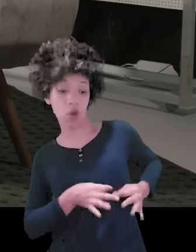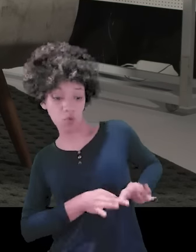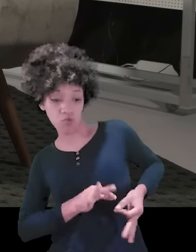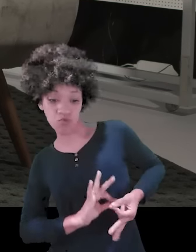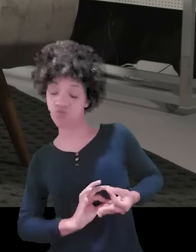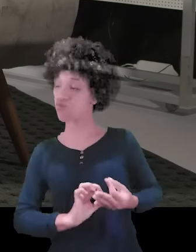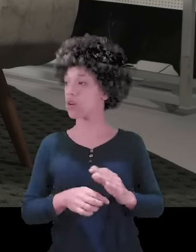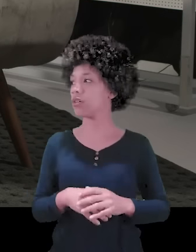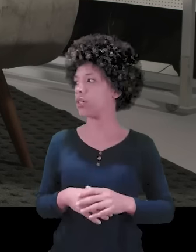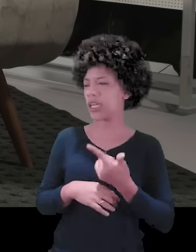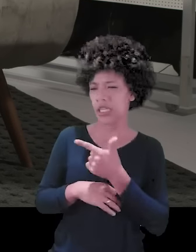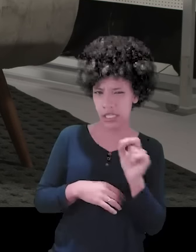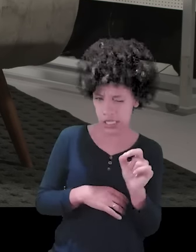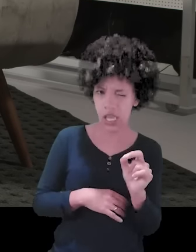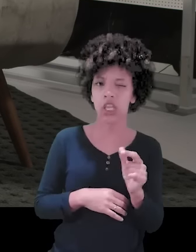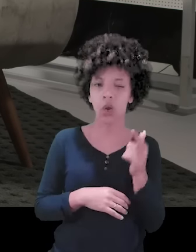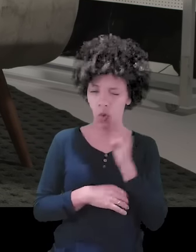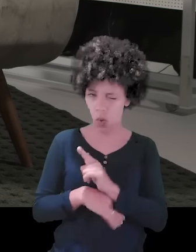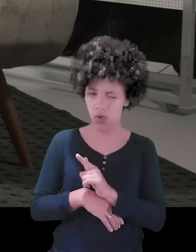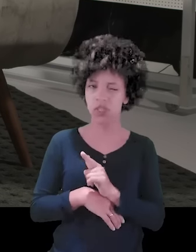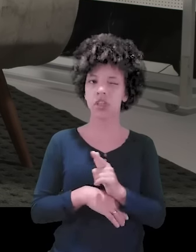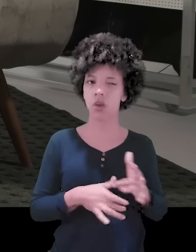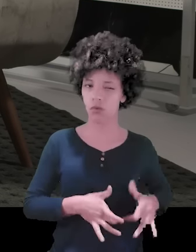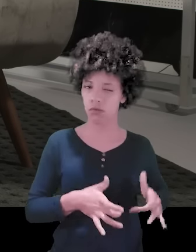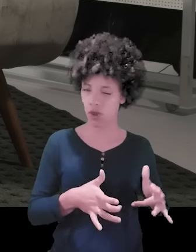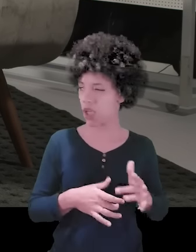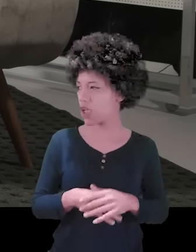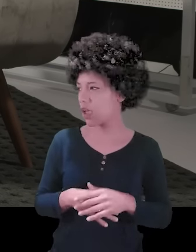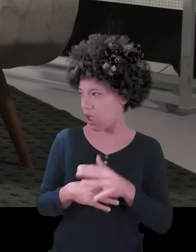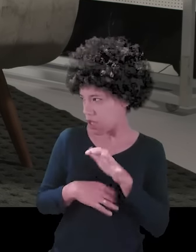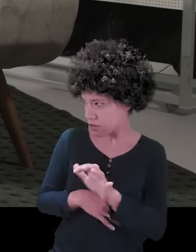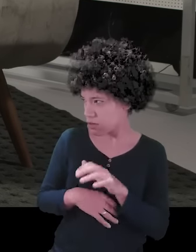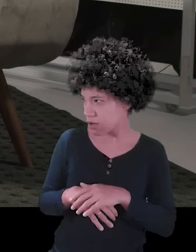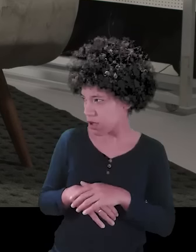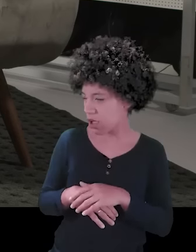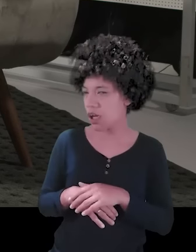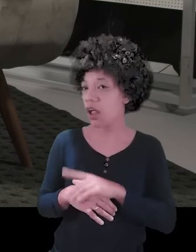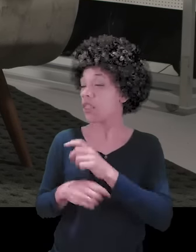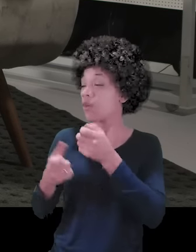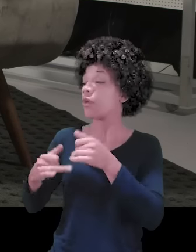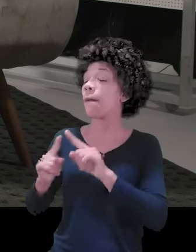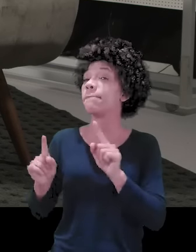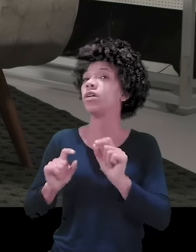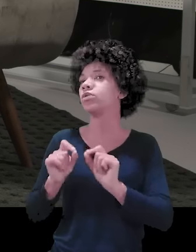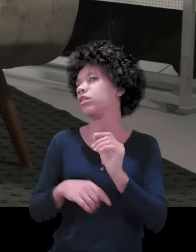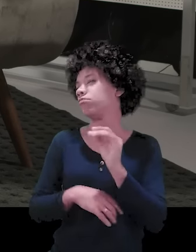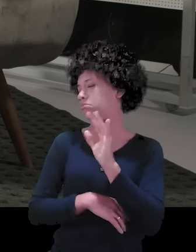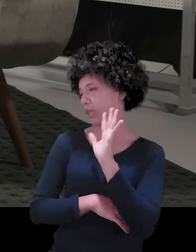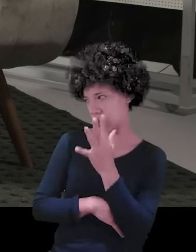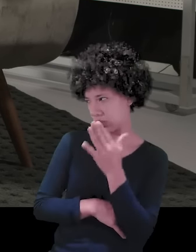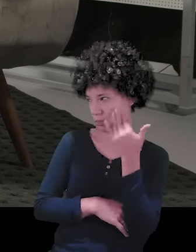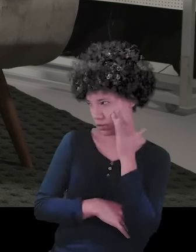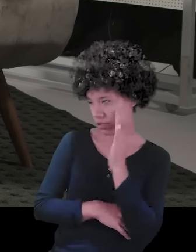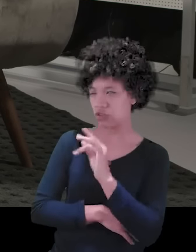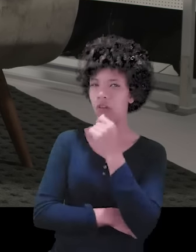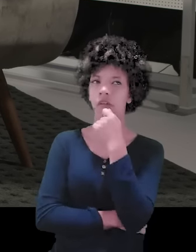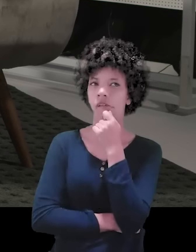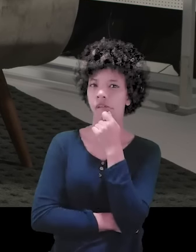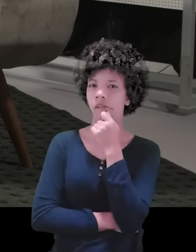e o rabinho já sim já sim hein Paula nunca tive é isso o que ela tá falando o seguinte não ela falou mais o quê o que acontece pelo que eu tô entendendo